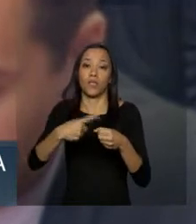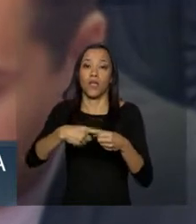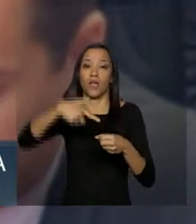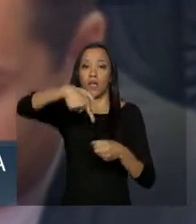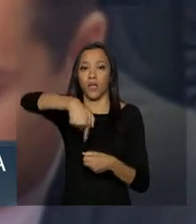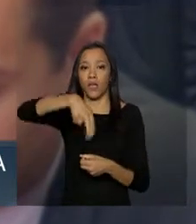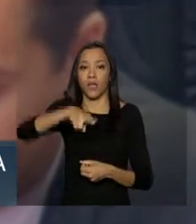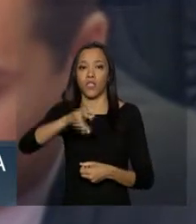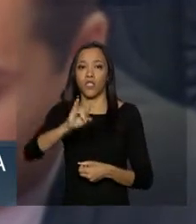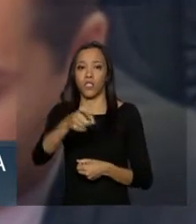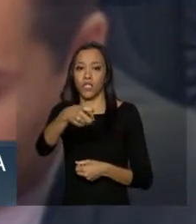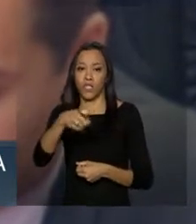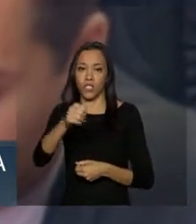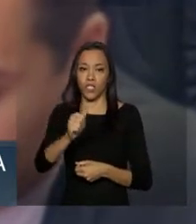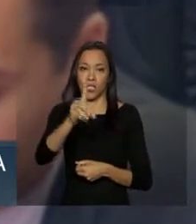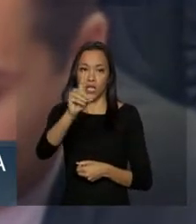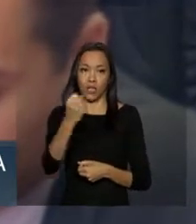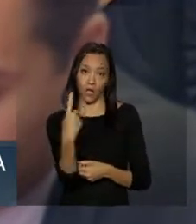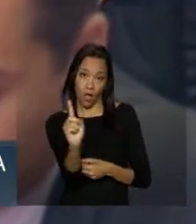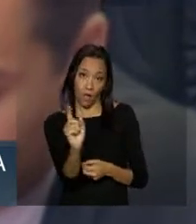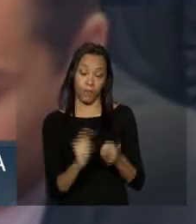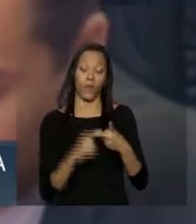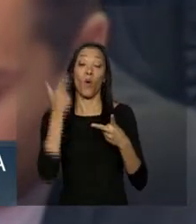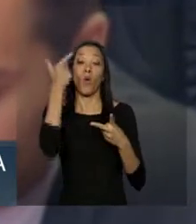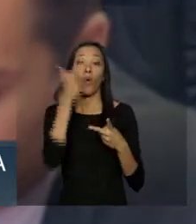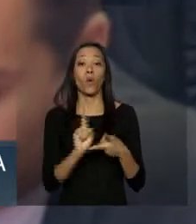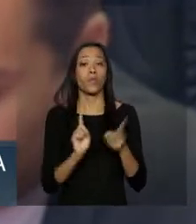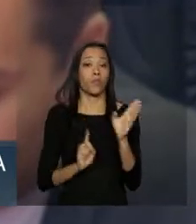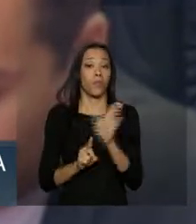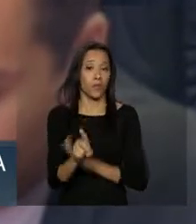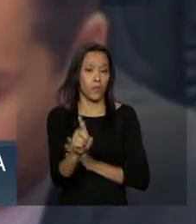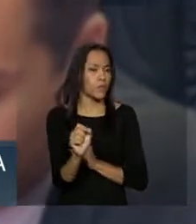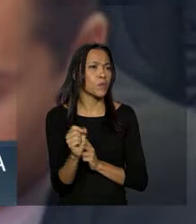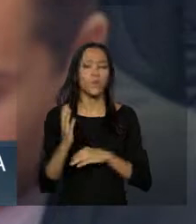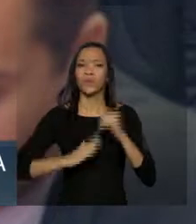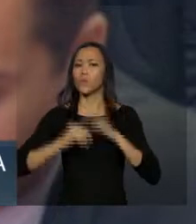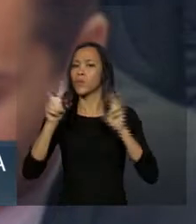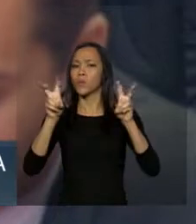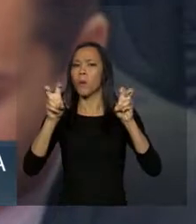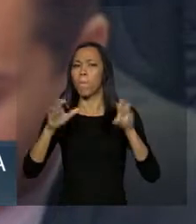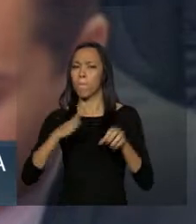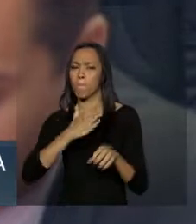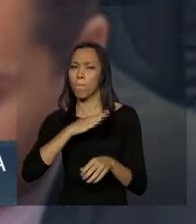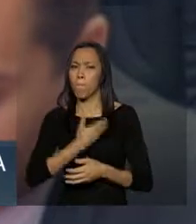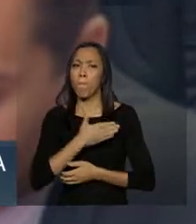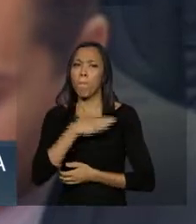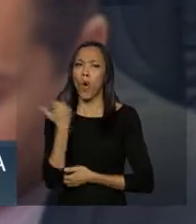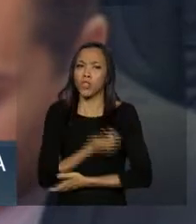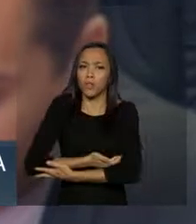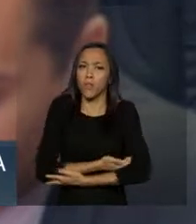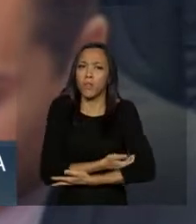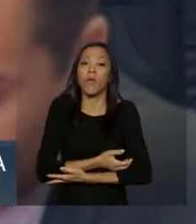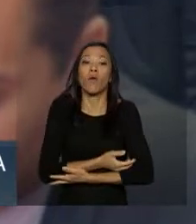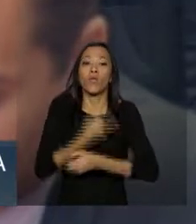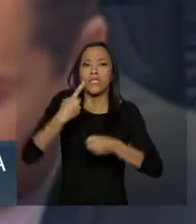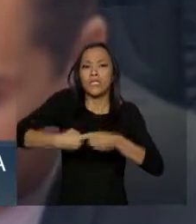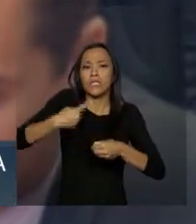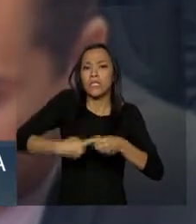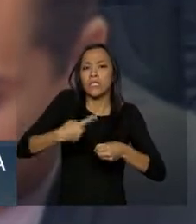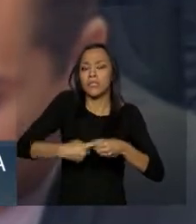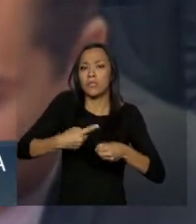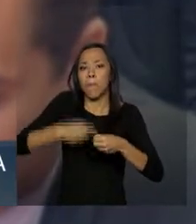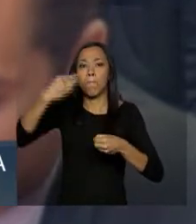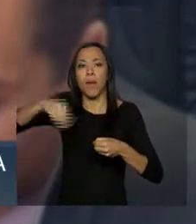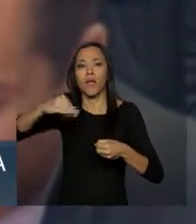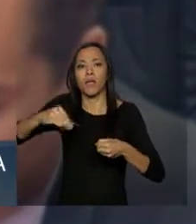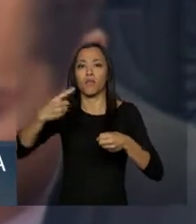Ceará. Como é que ficou essa questão? E uma outra pergunta é sobre a morte de bebês no interior do Maranhão, na cidade de Caxias,